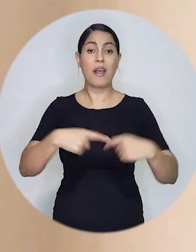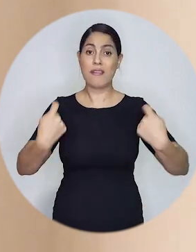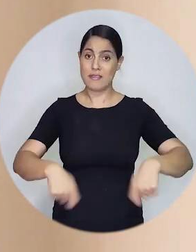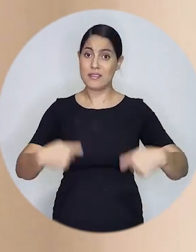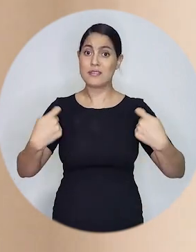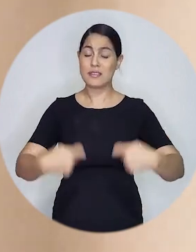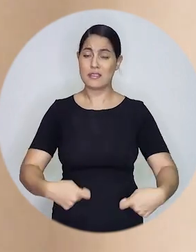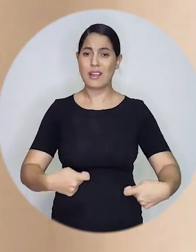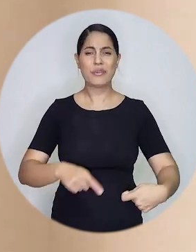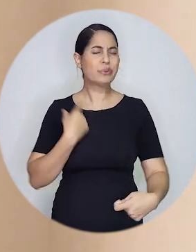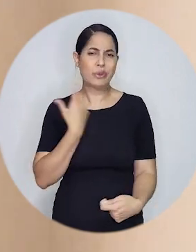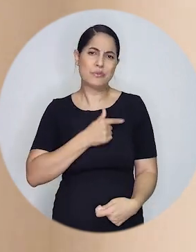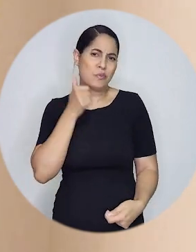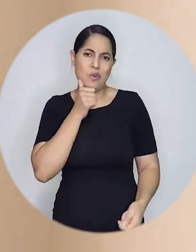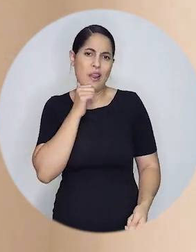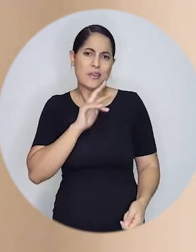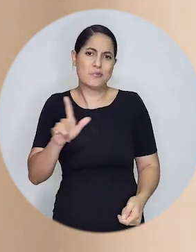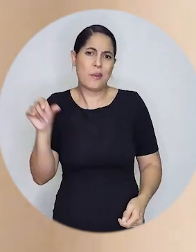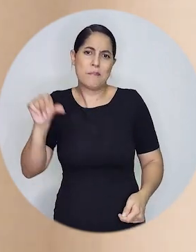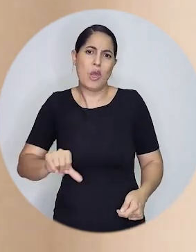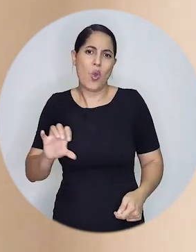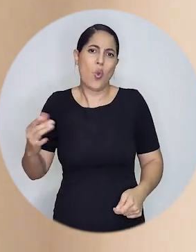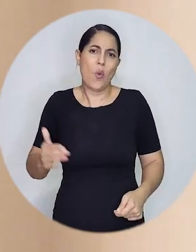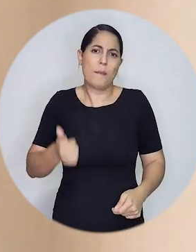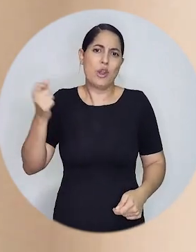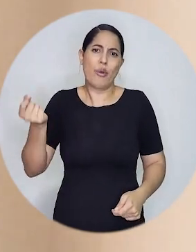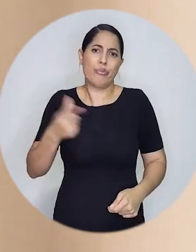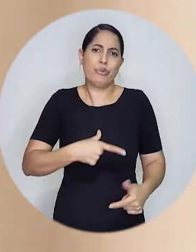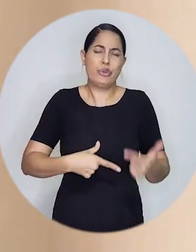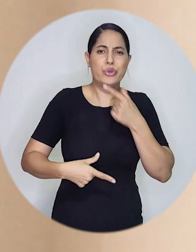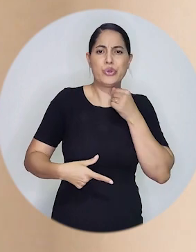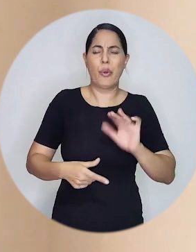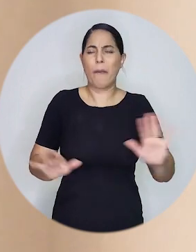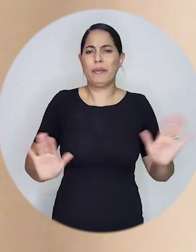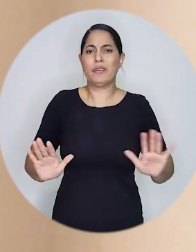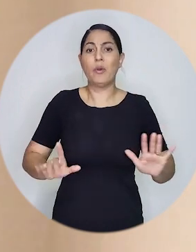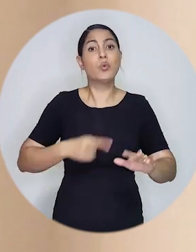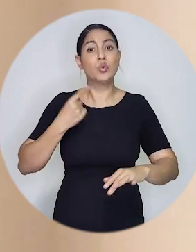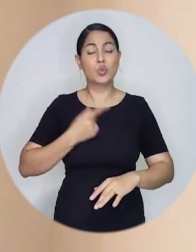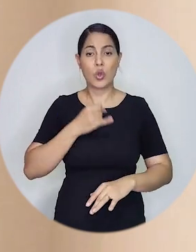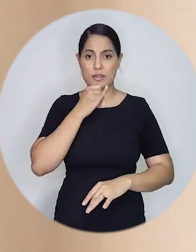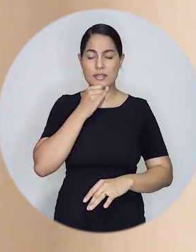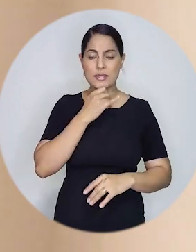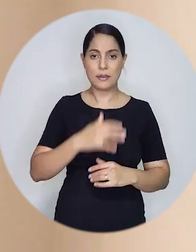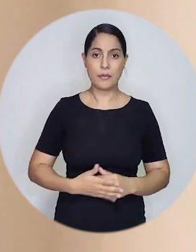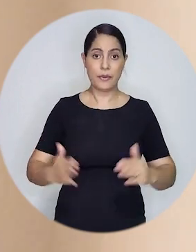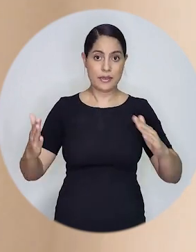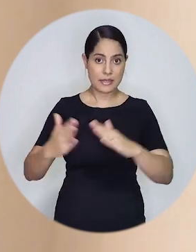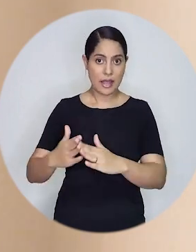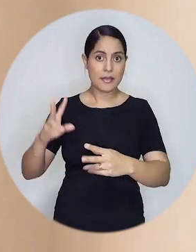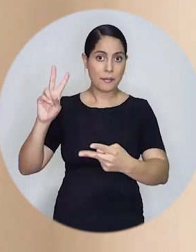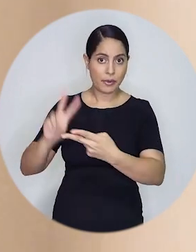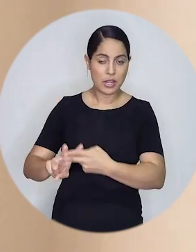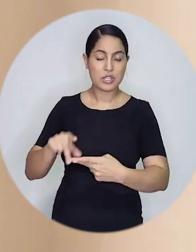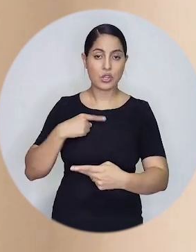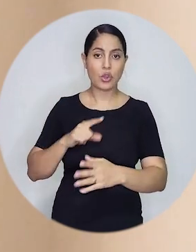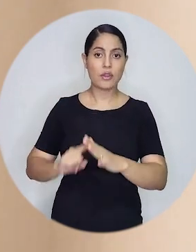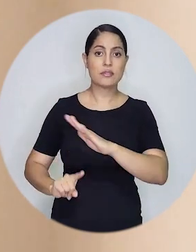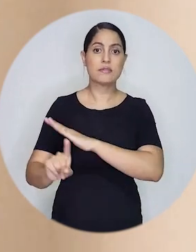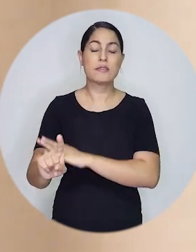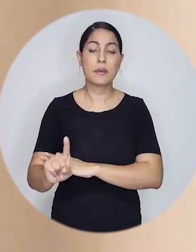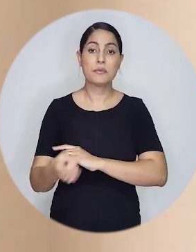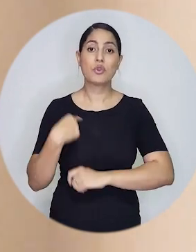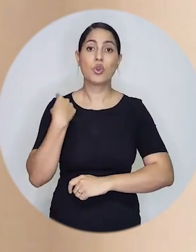nossas peculiaridades, e isso não nos faz nem melhores nem piores que os homens, são diferentes. Então, quando nós entramos nos presídios, nós usamos